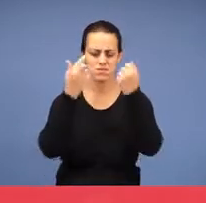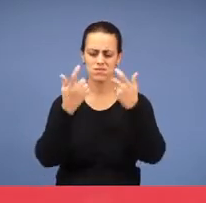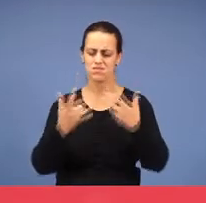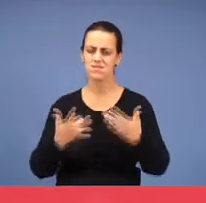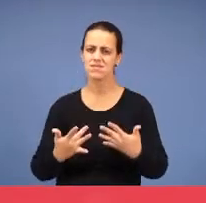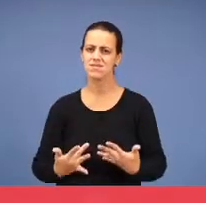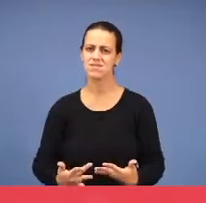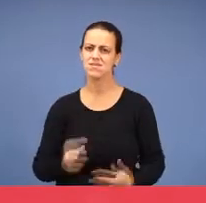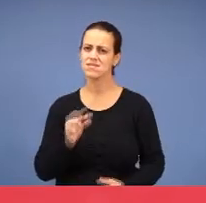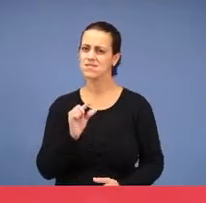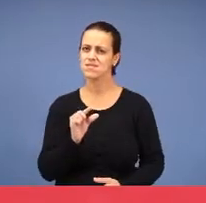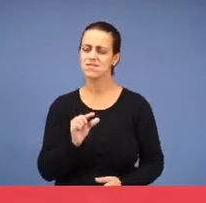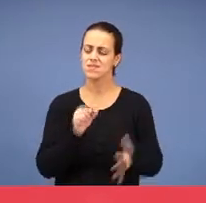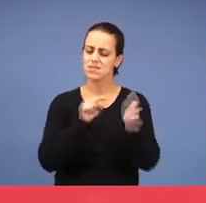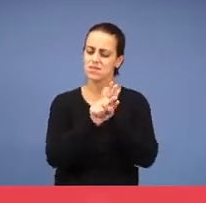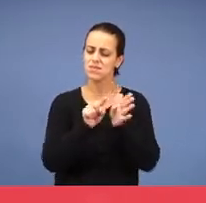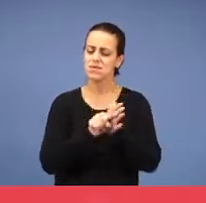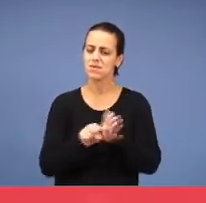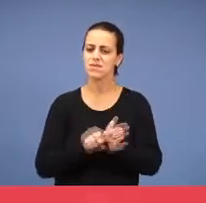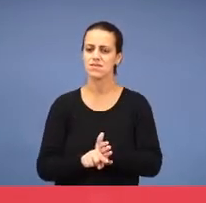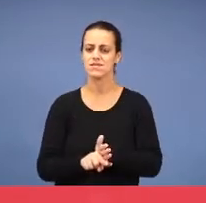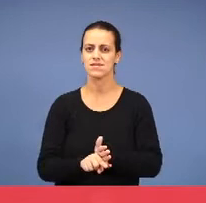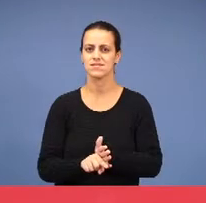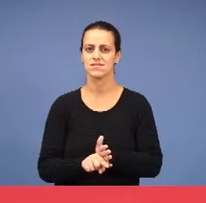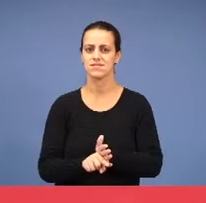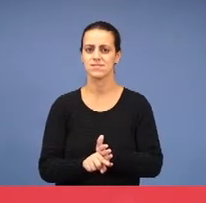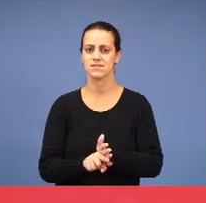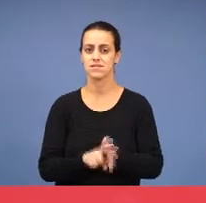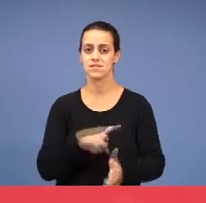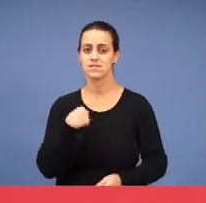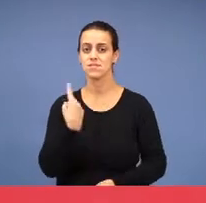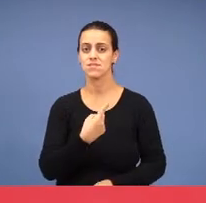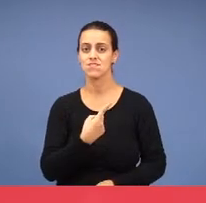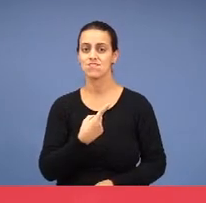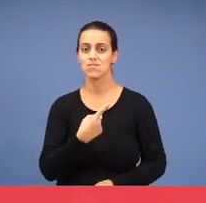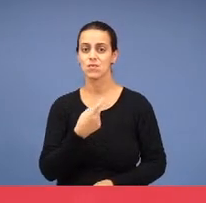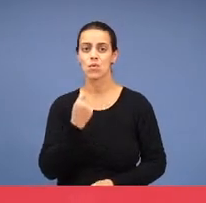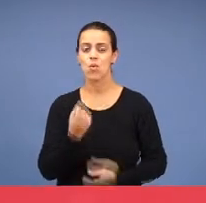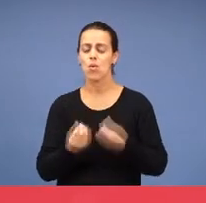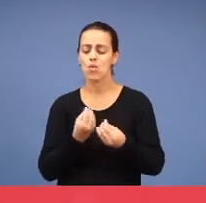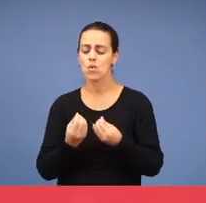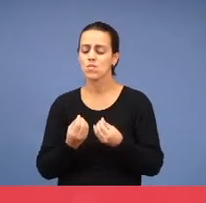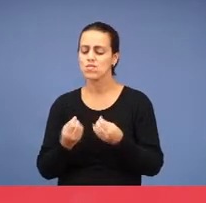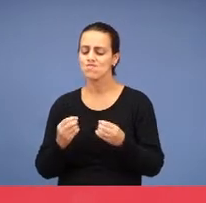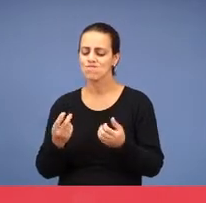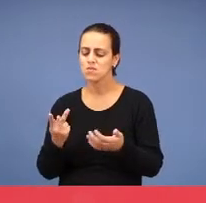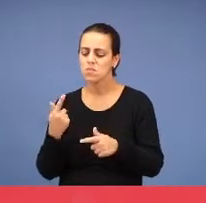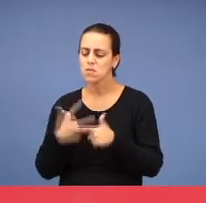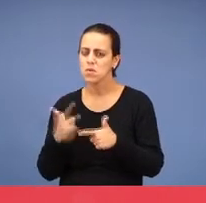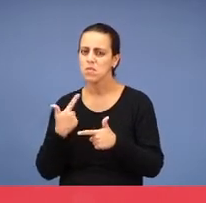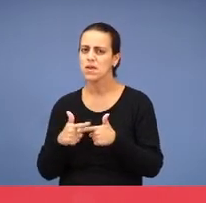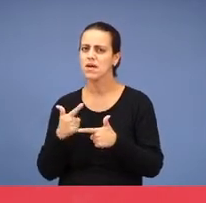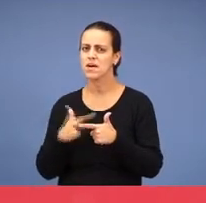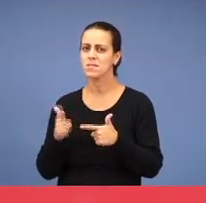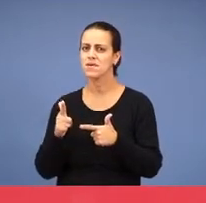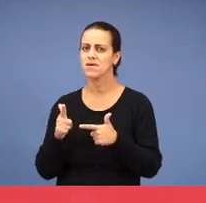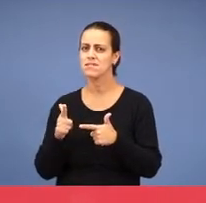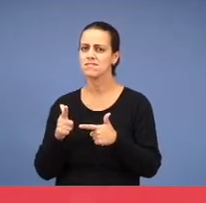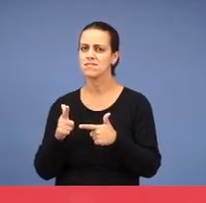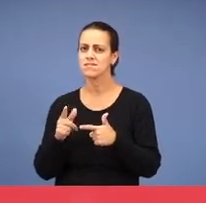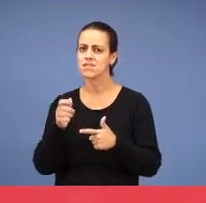esboçando as perguntas. O que nos interessa? Onde estava a doença? Estava nos rins e no